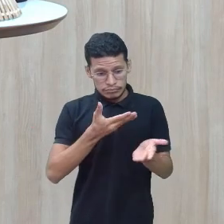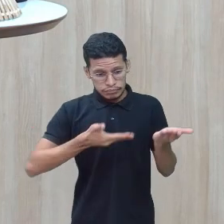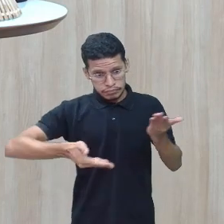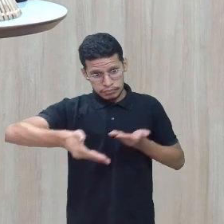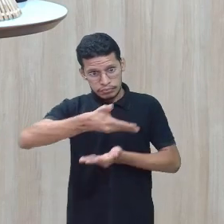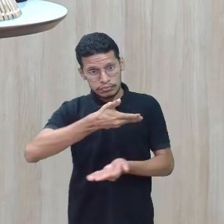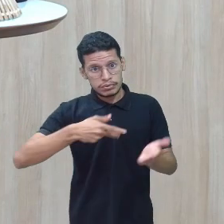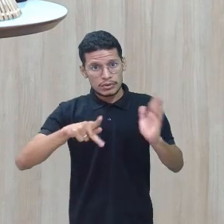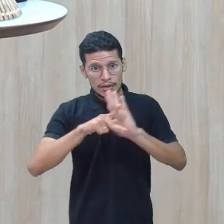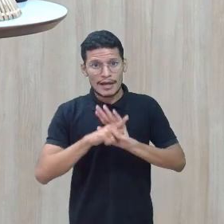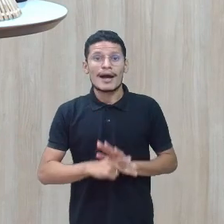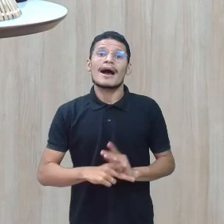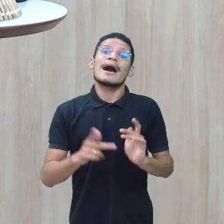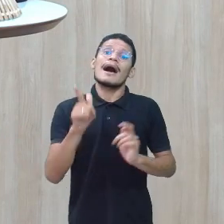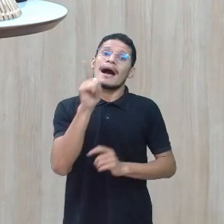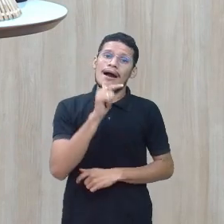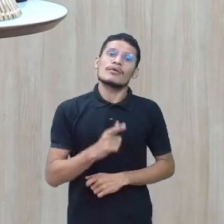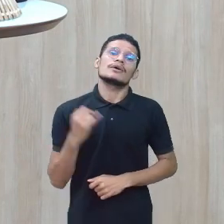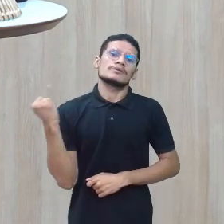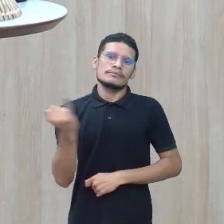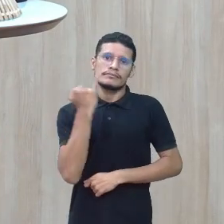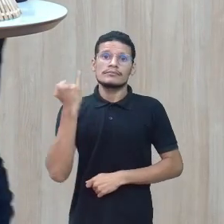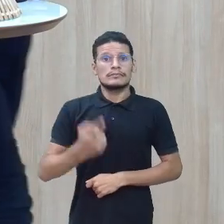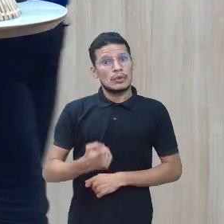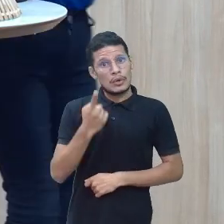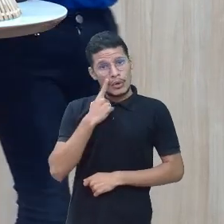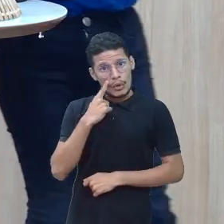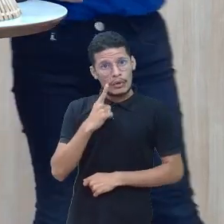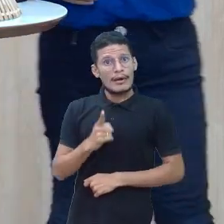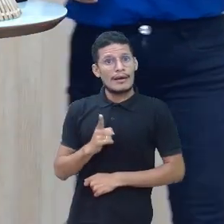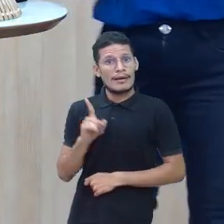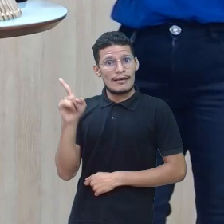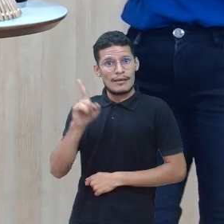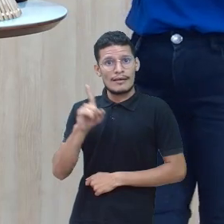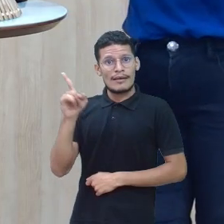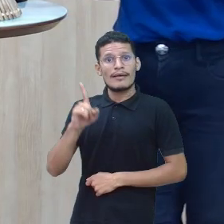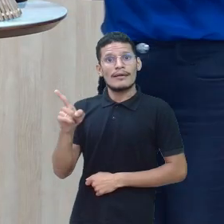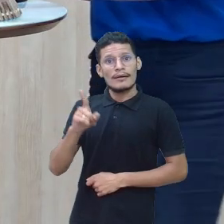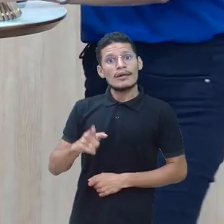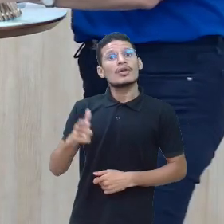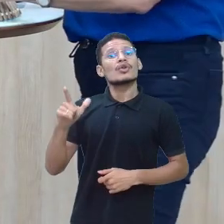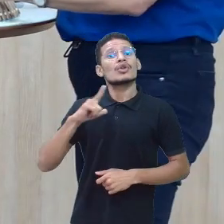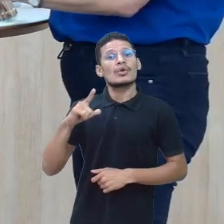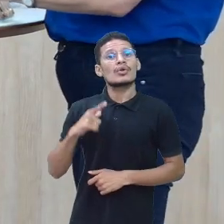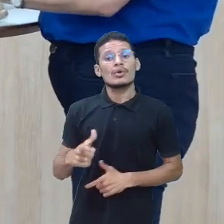torna-se importante. Nesse terrário aqui, eu trouxe para